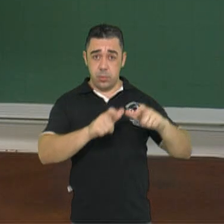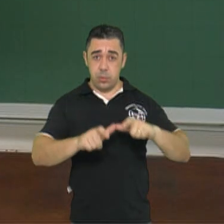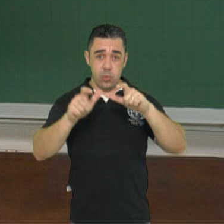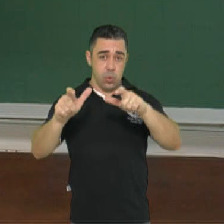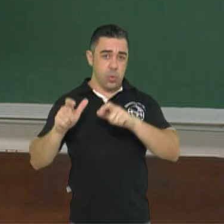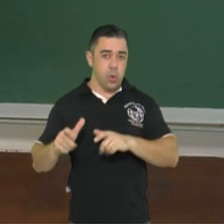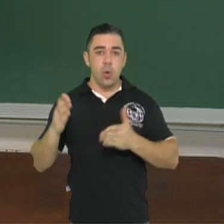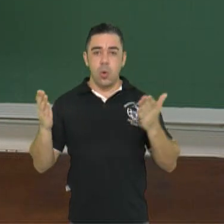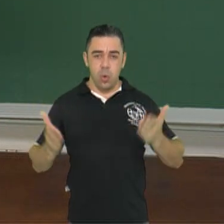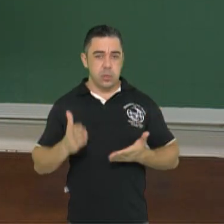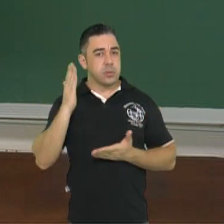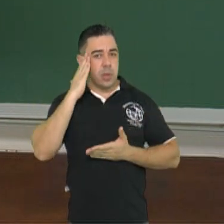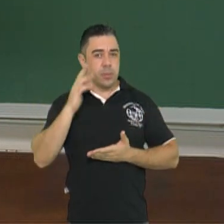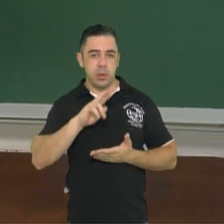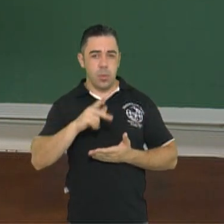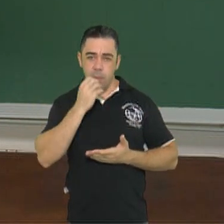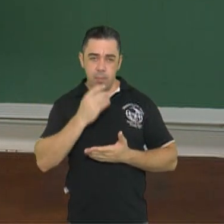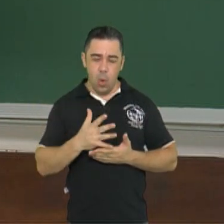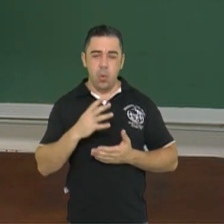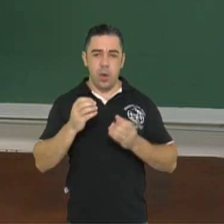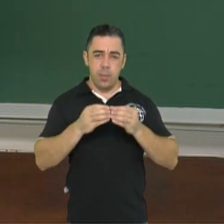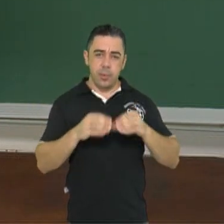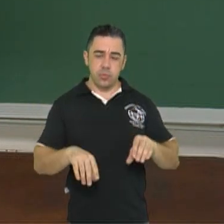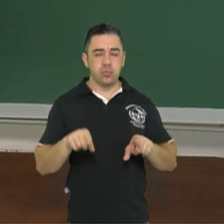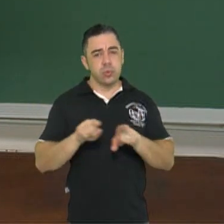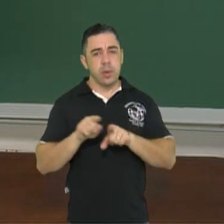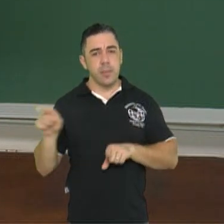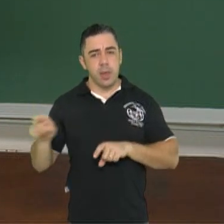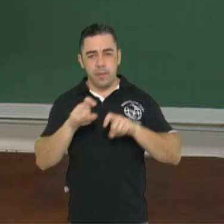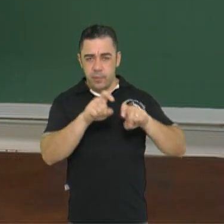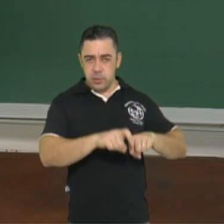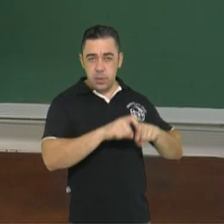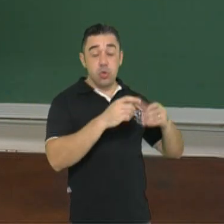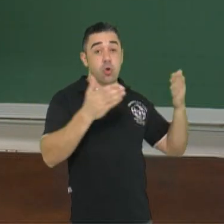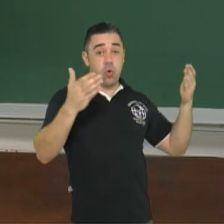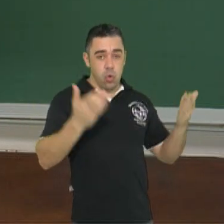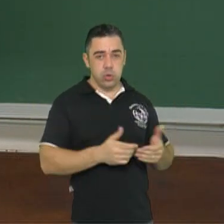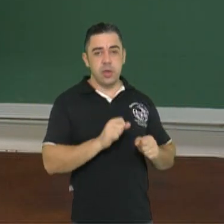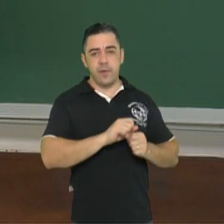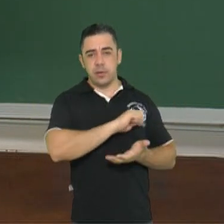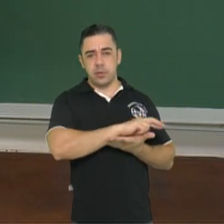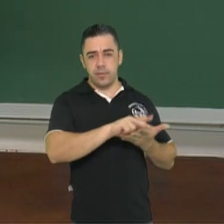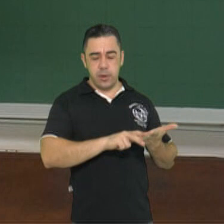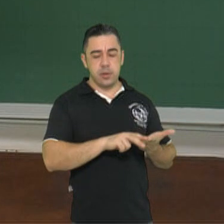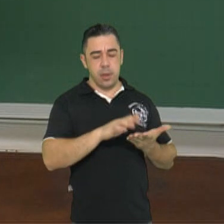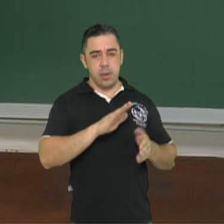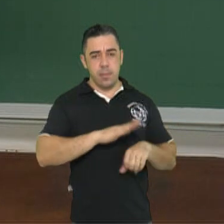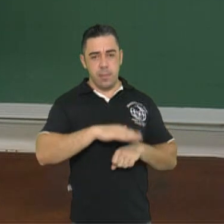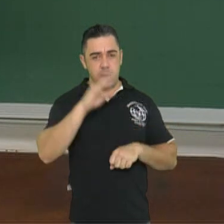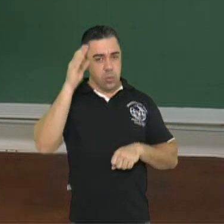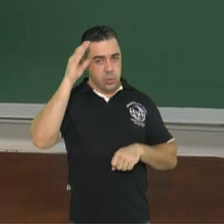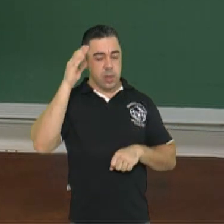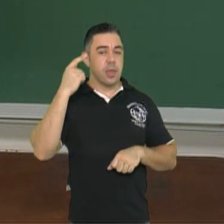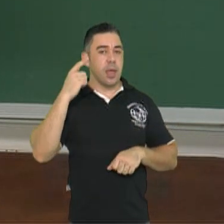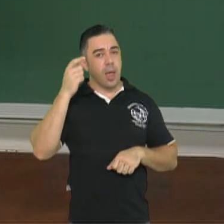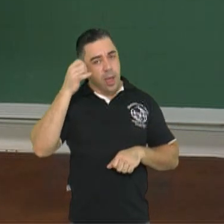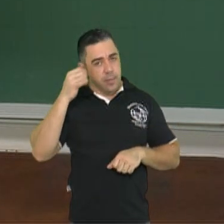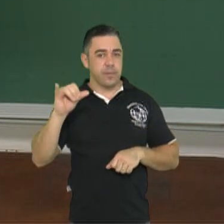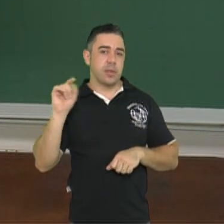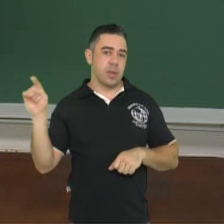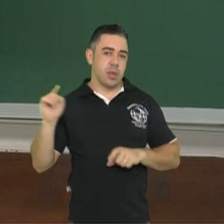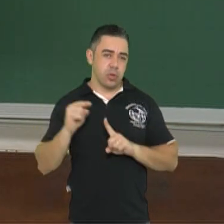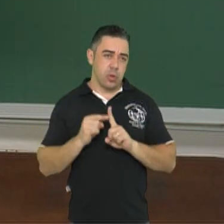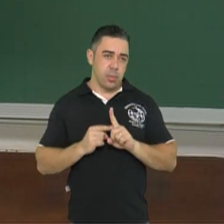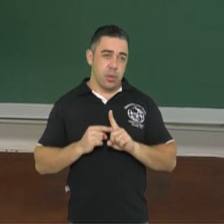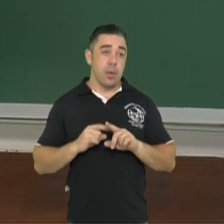gente sabe que ele não é bom para o solo e que prejudica, inclusive, o agricultor. Então, hoje em dia, as pessoas têm um pouco mais de consciência e evitam esse tipo de